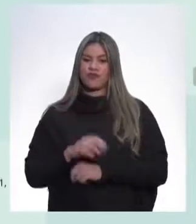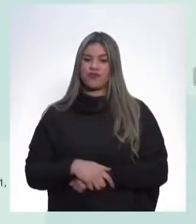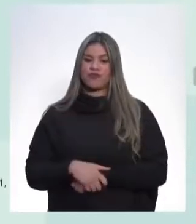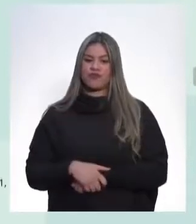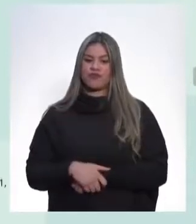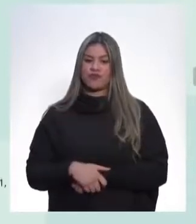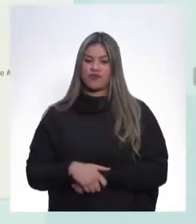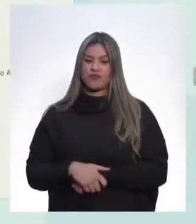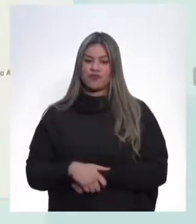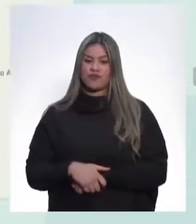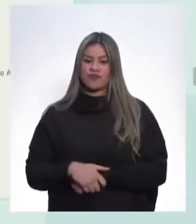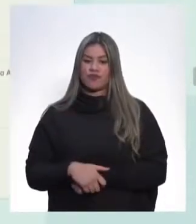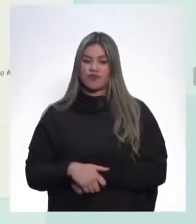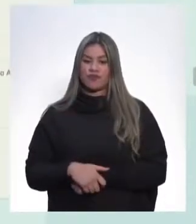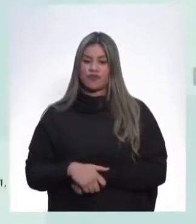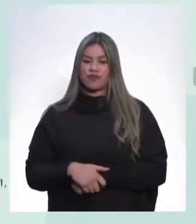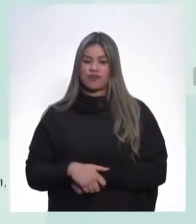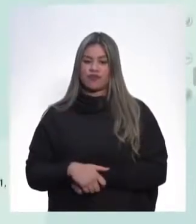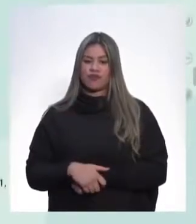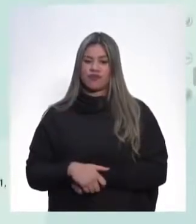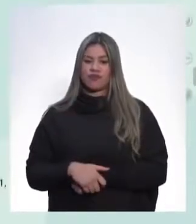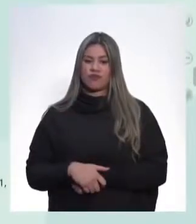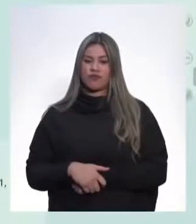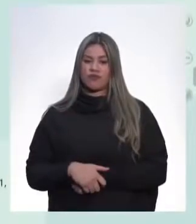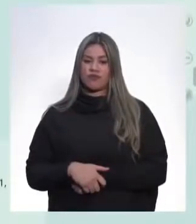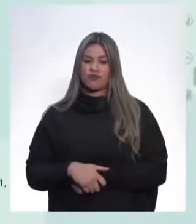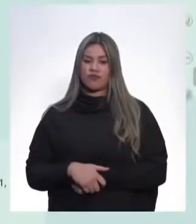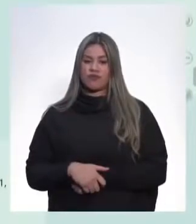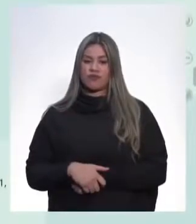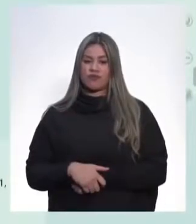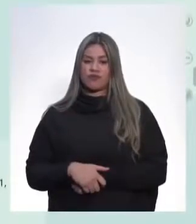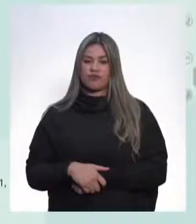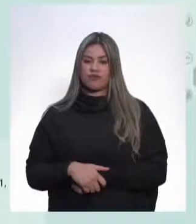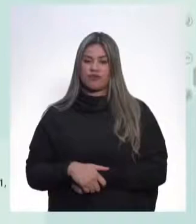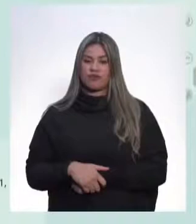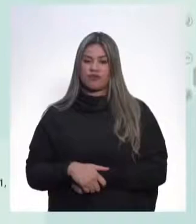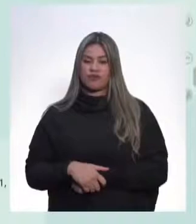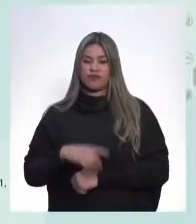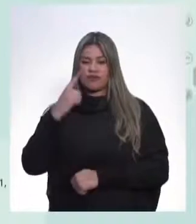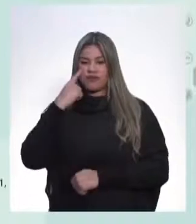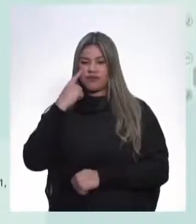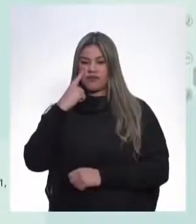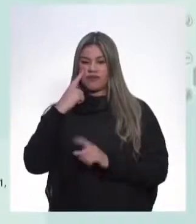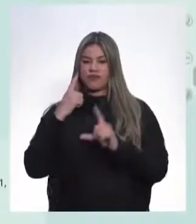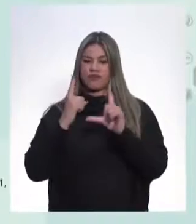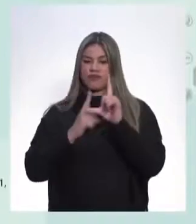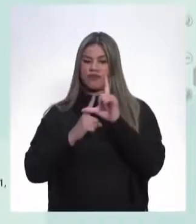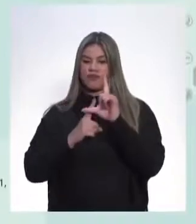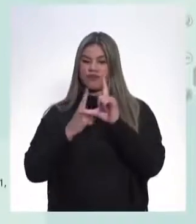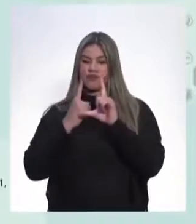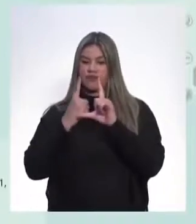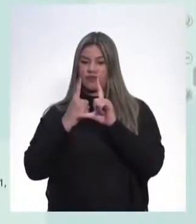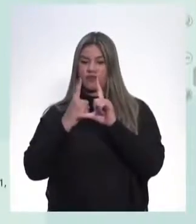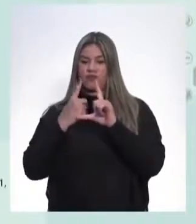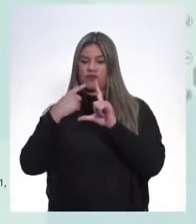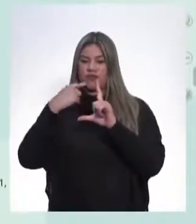ela tá um pouco diferente, mas aqui, ó. 1 no x, 2 no y, que é o ponto B.